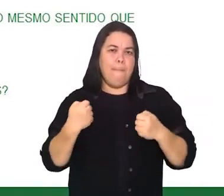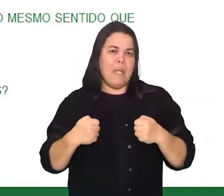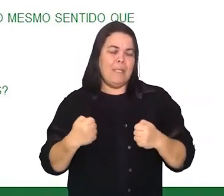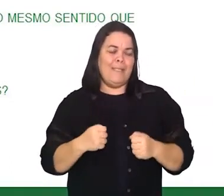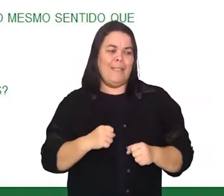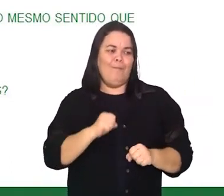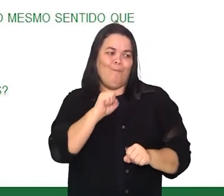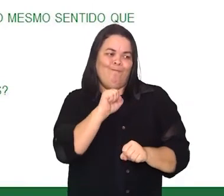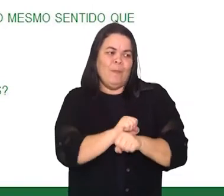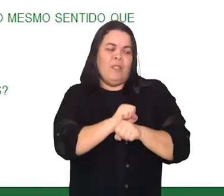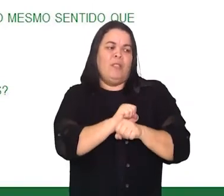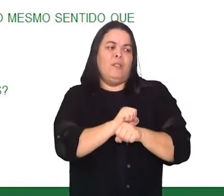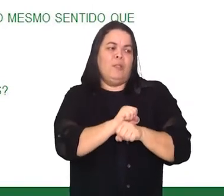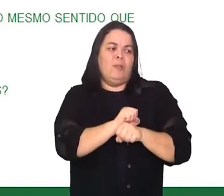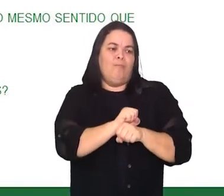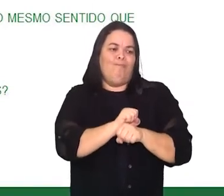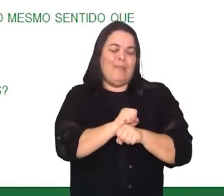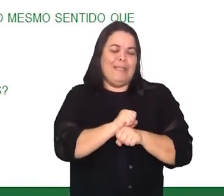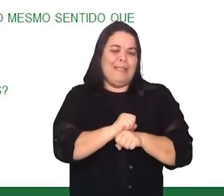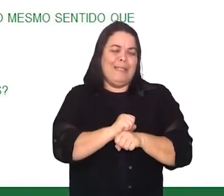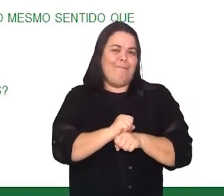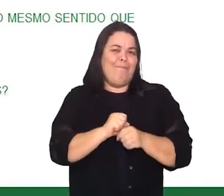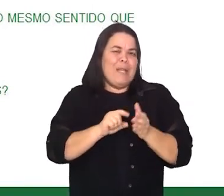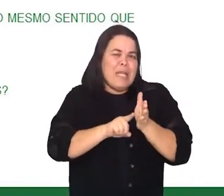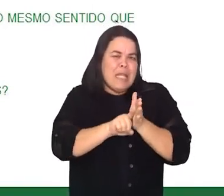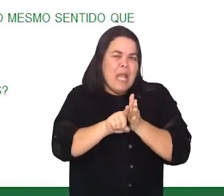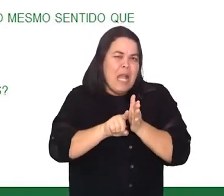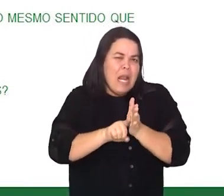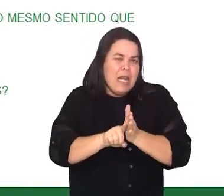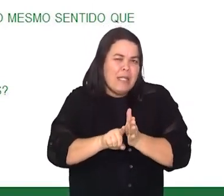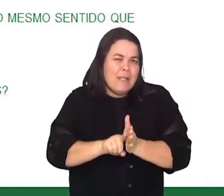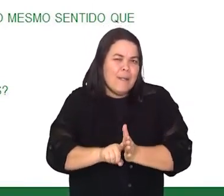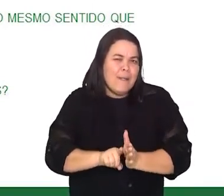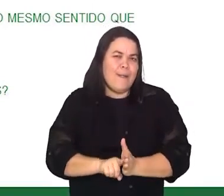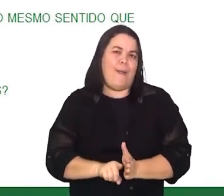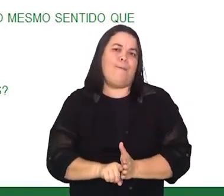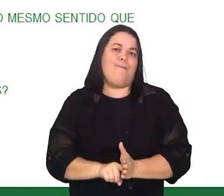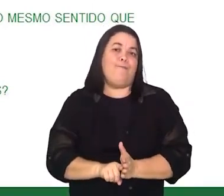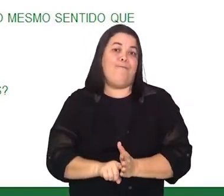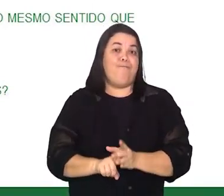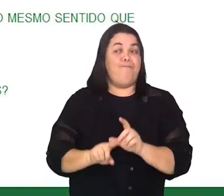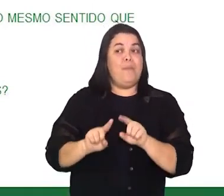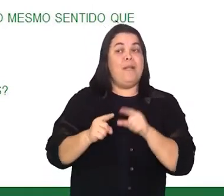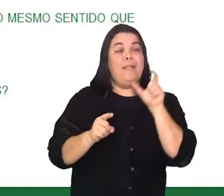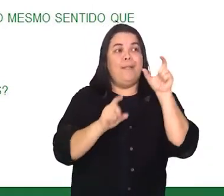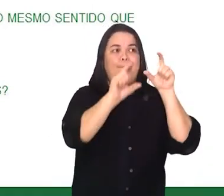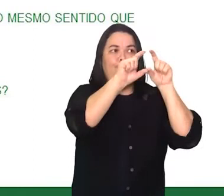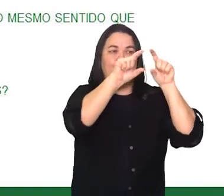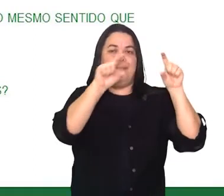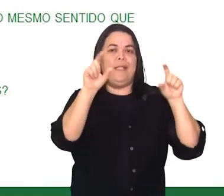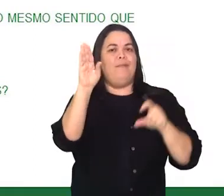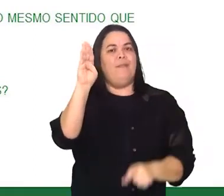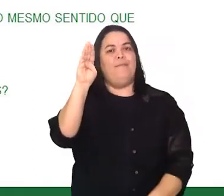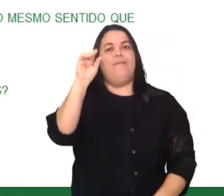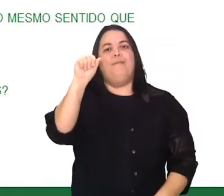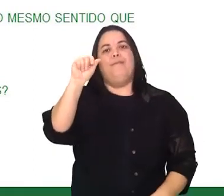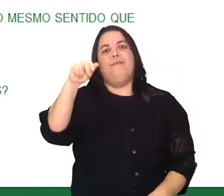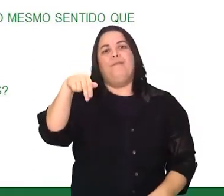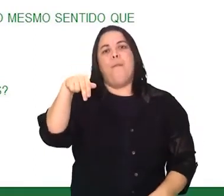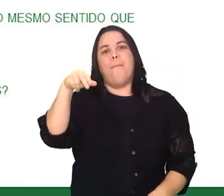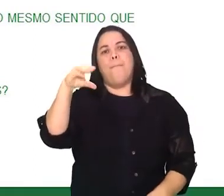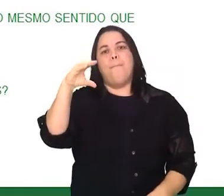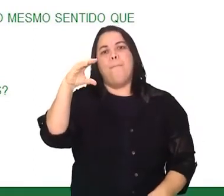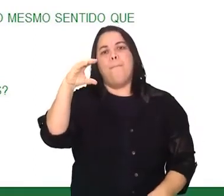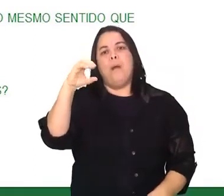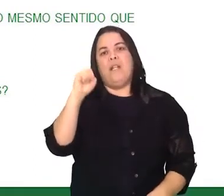que nós temos de imagem? Observe, nós temos uma pessoa adulta, um homem, provavelmente, ele está descalço